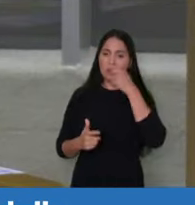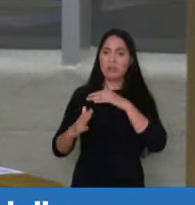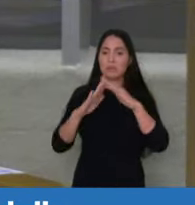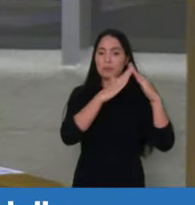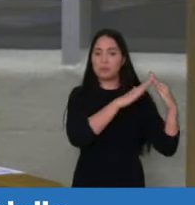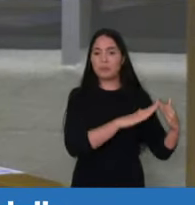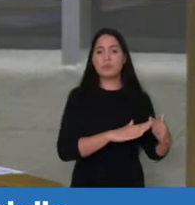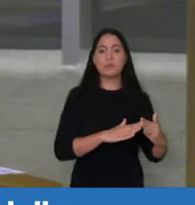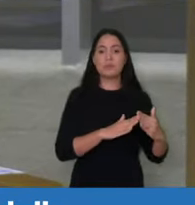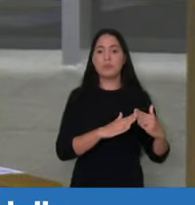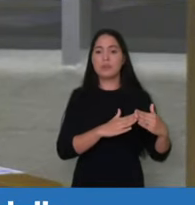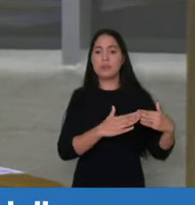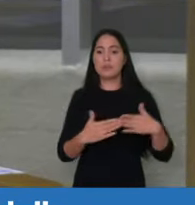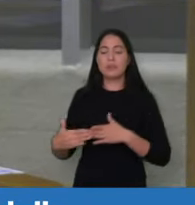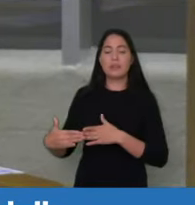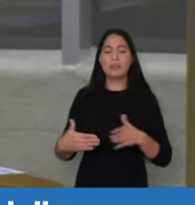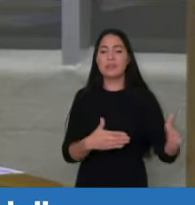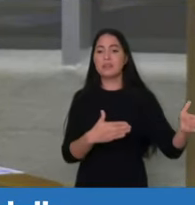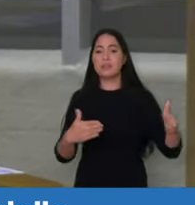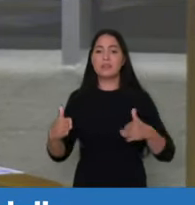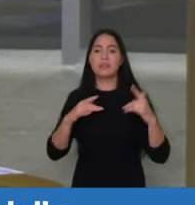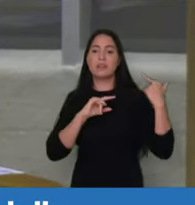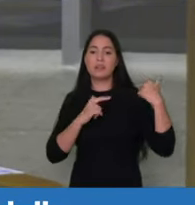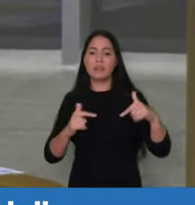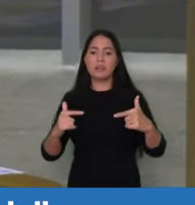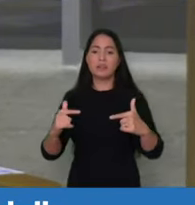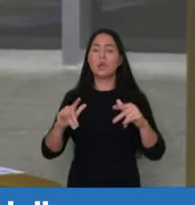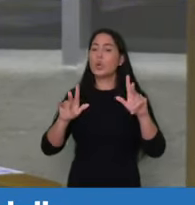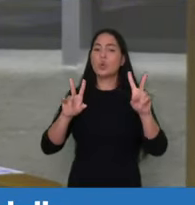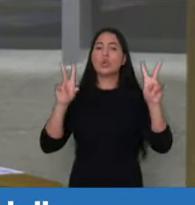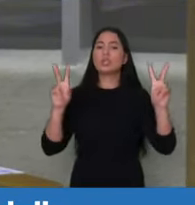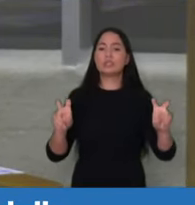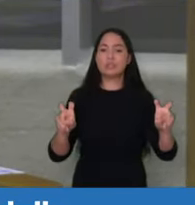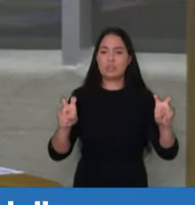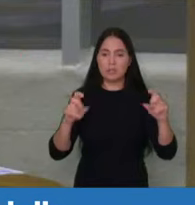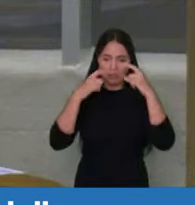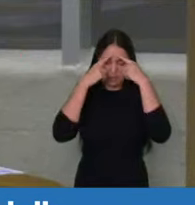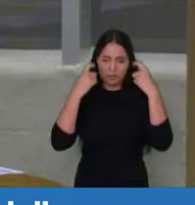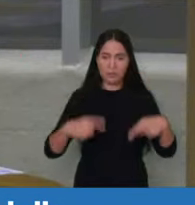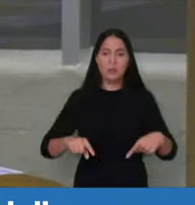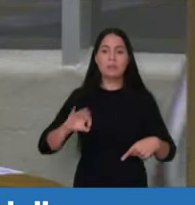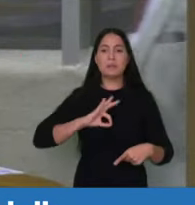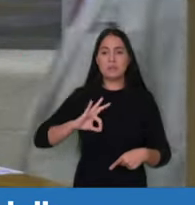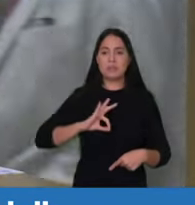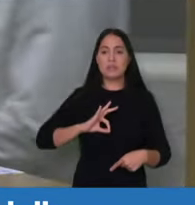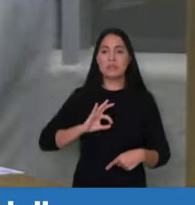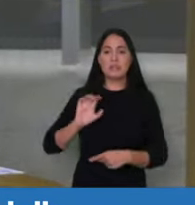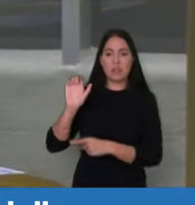e construiu trajetória pautando o tema da violência policial no estado do Rio de Janeiro.